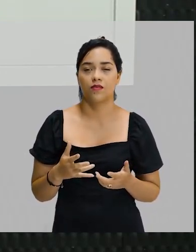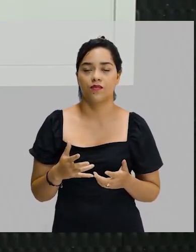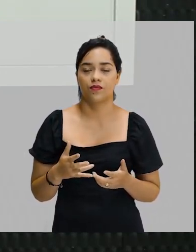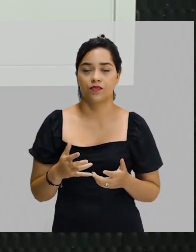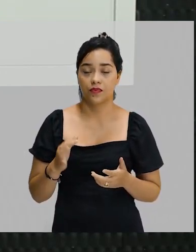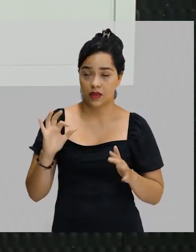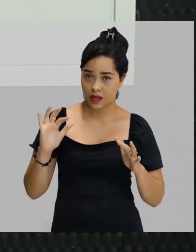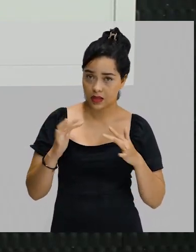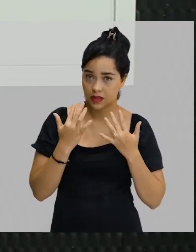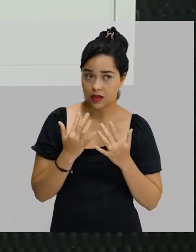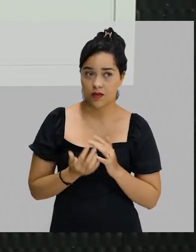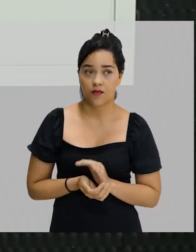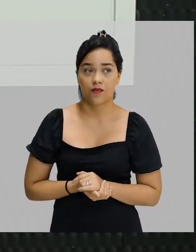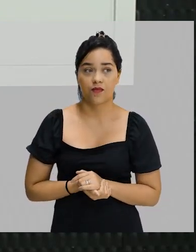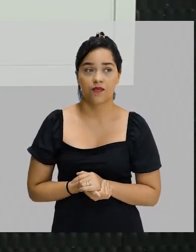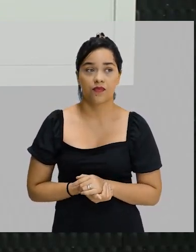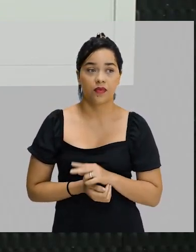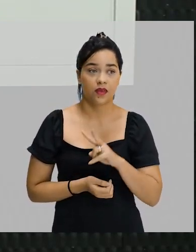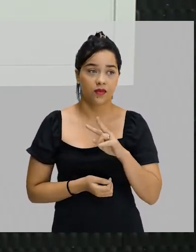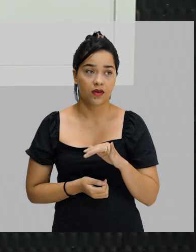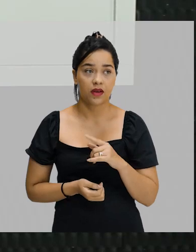ok? Preste bem atenção. Ela vai